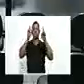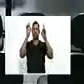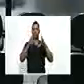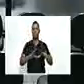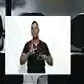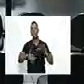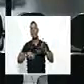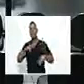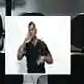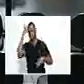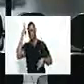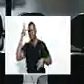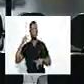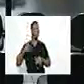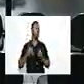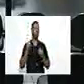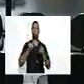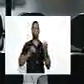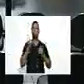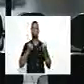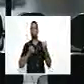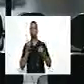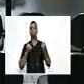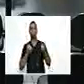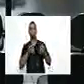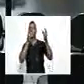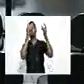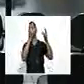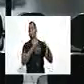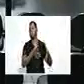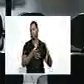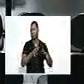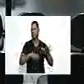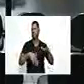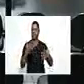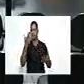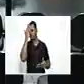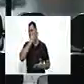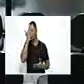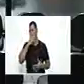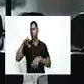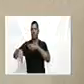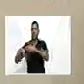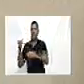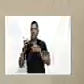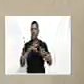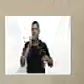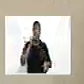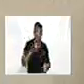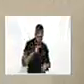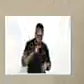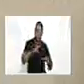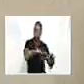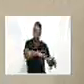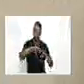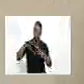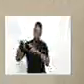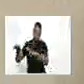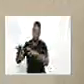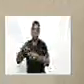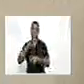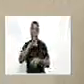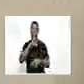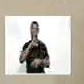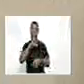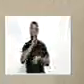passa um ou outro ele passa desapercebido lá ele acaba chegando aterro só que a gente separa e lá então eh a fiscalização até chegou lá